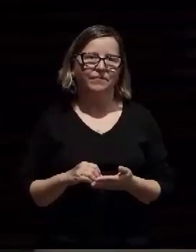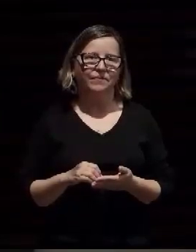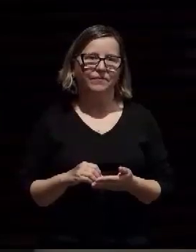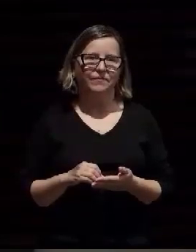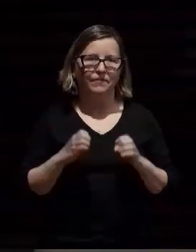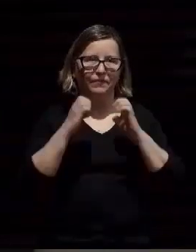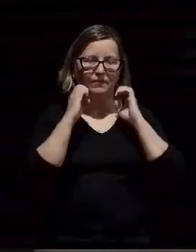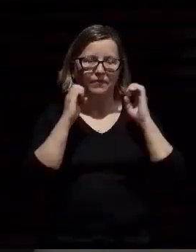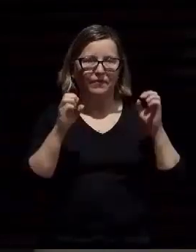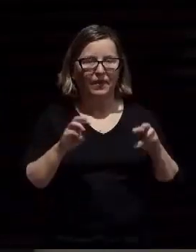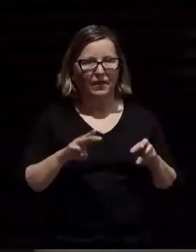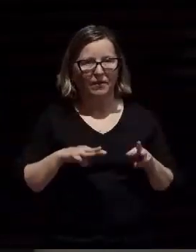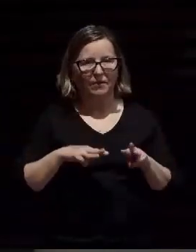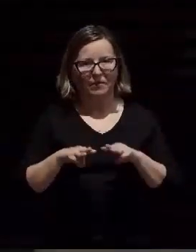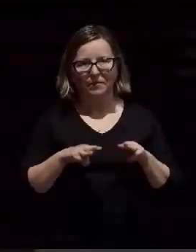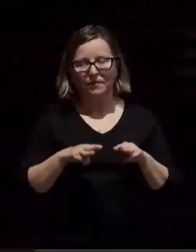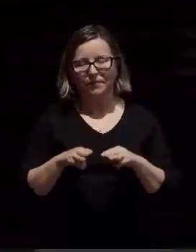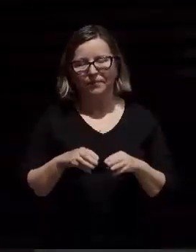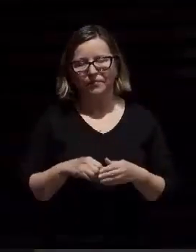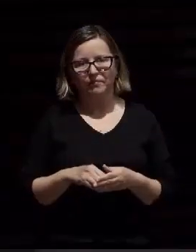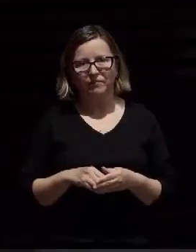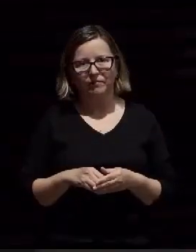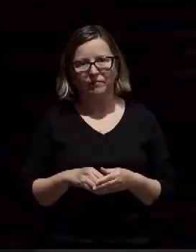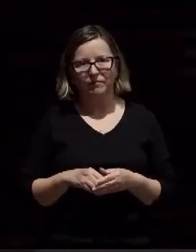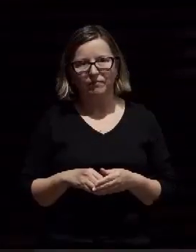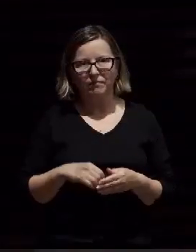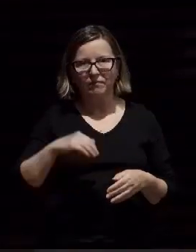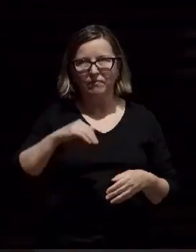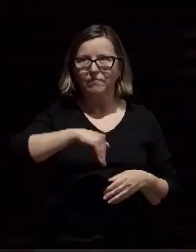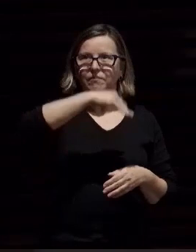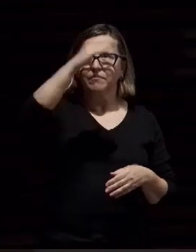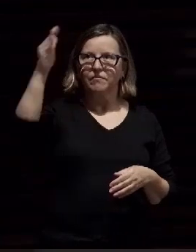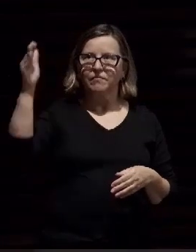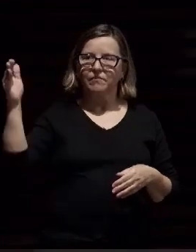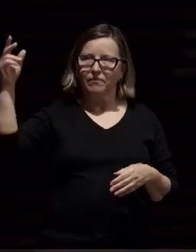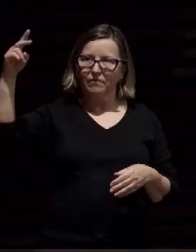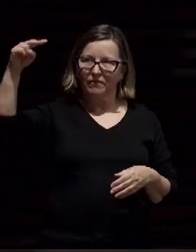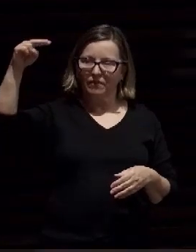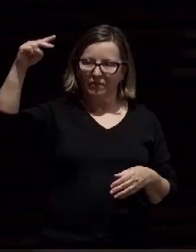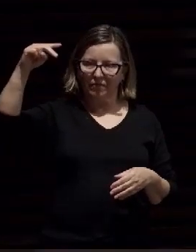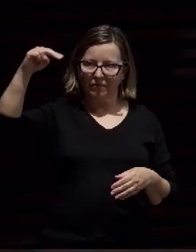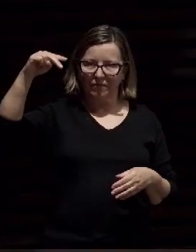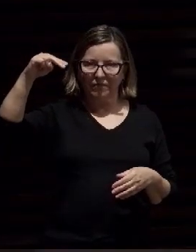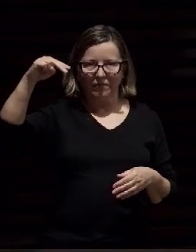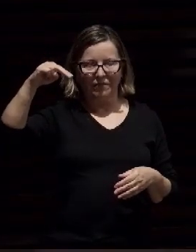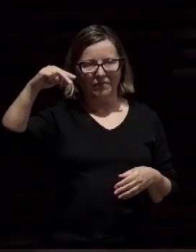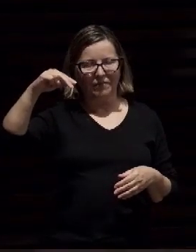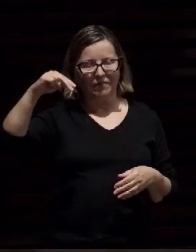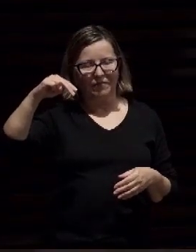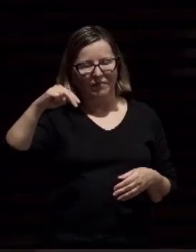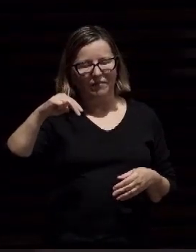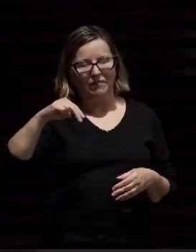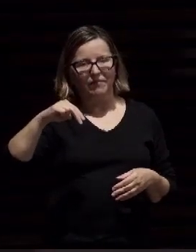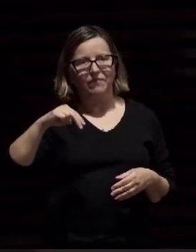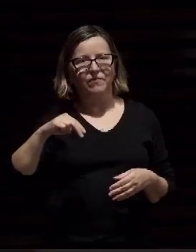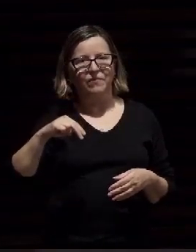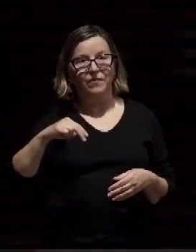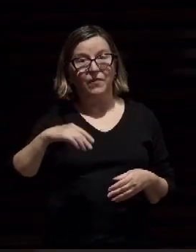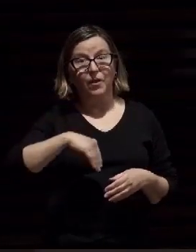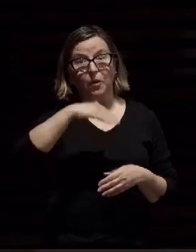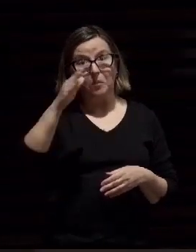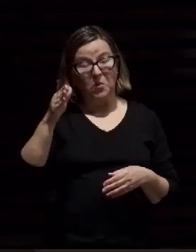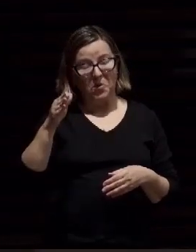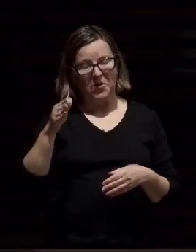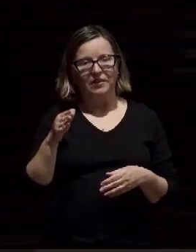Marcos. Ao descerem do monte, o monte da transfiguração, onde Jesus